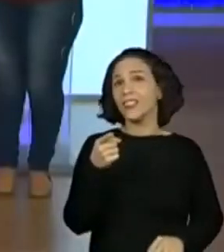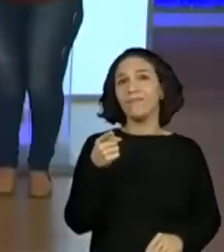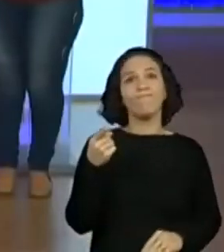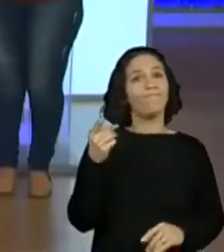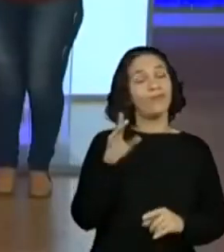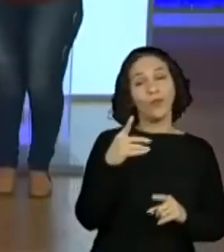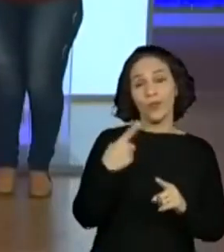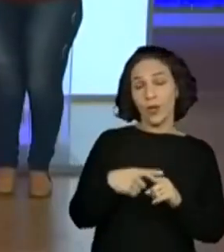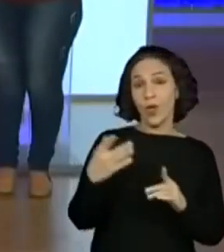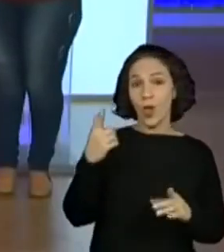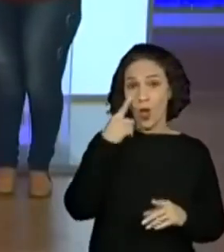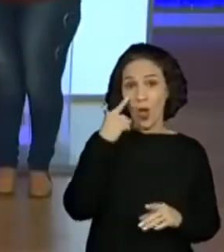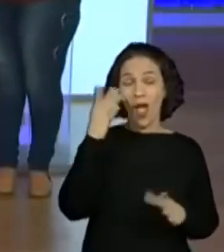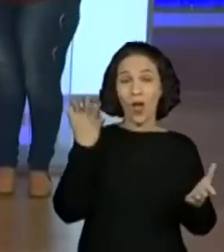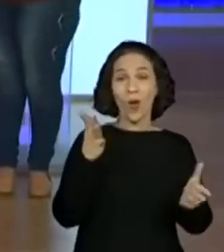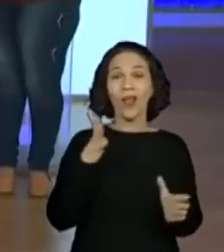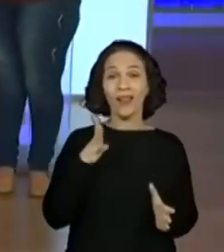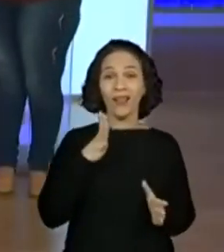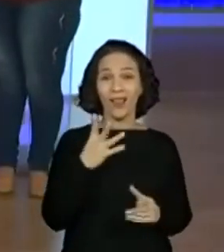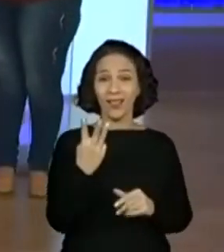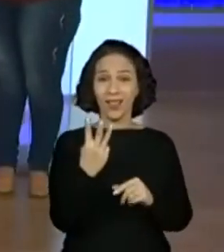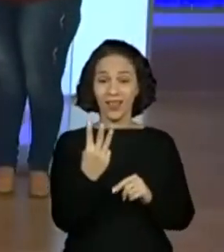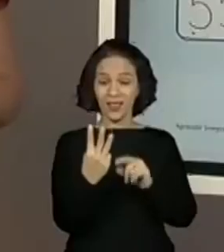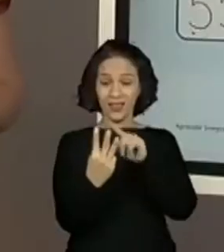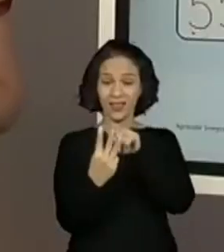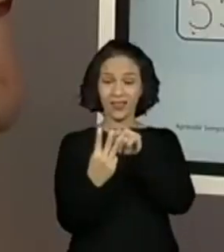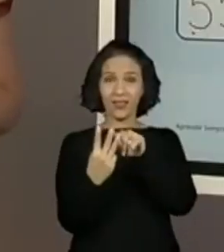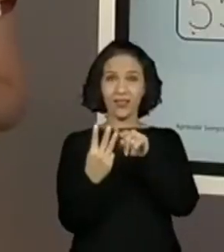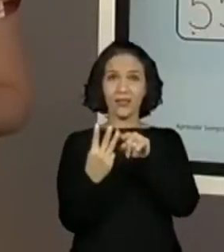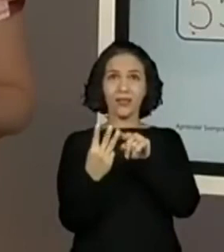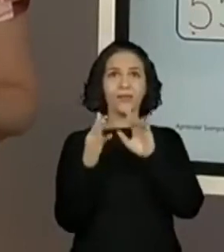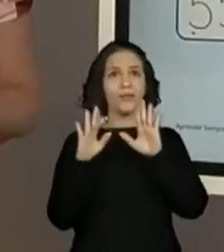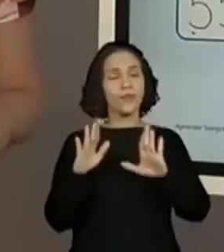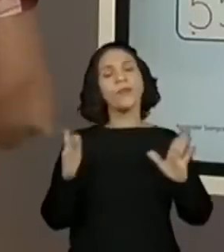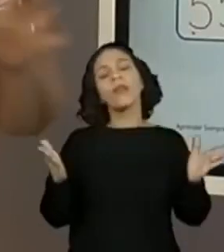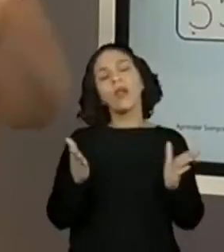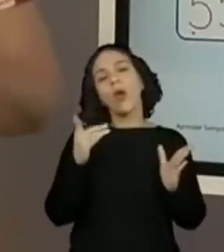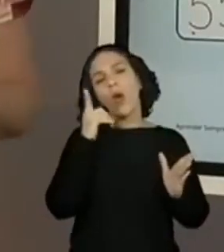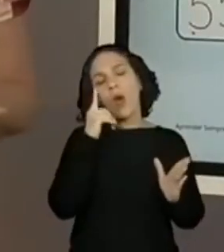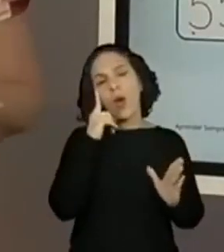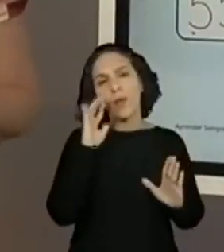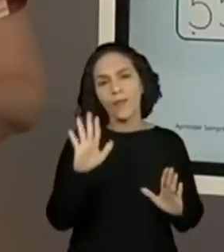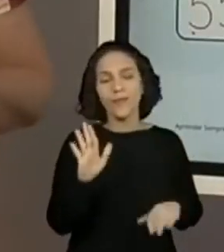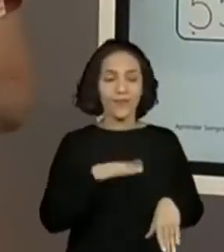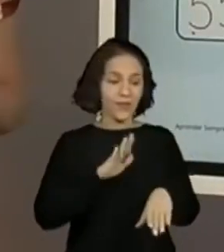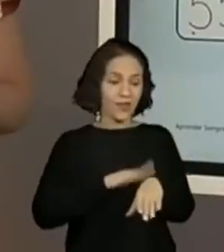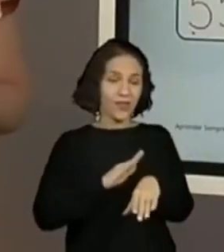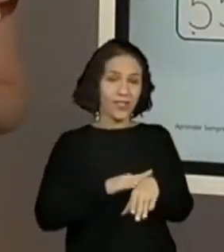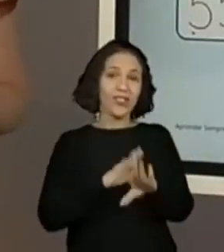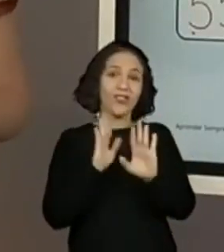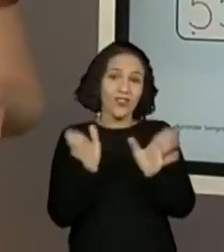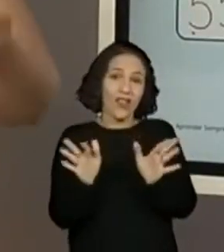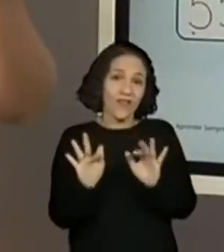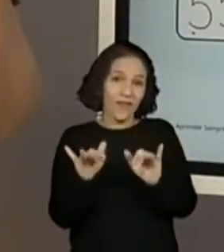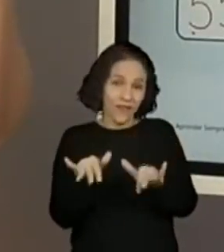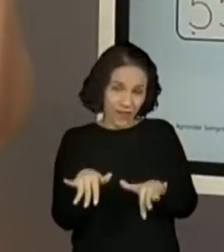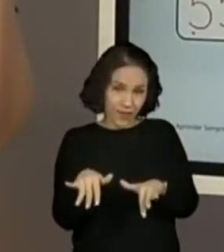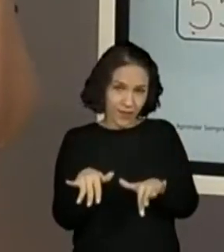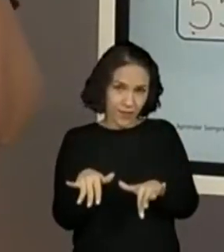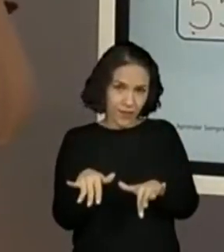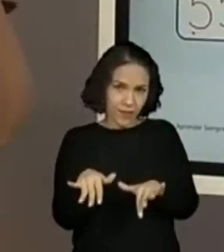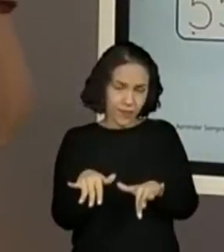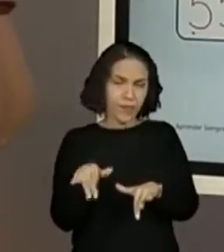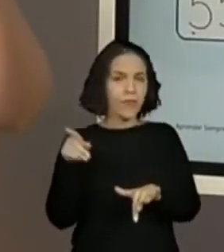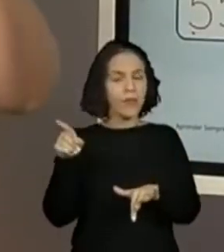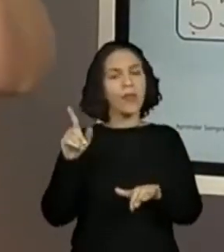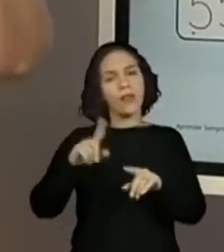quantidade, porque nós temos dois com três algarismos. E nós vamos fazer o seguinte, pessoal. como a nossa aula está finalizando, eu vou